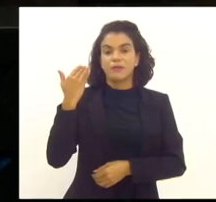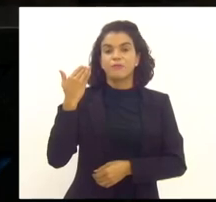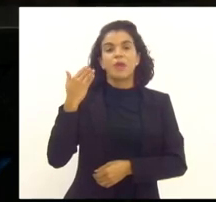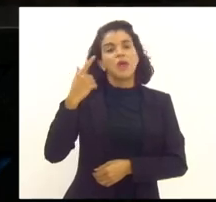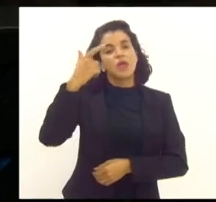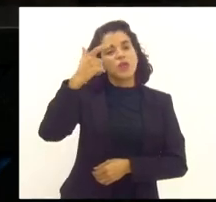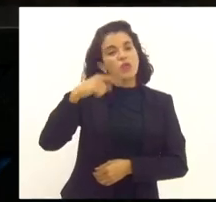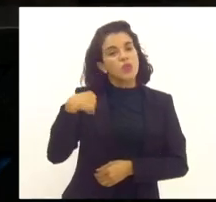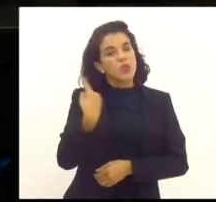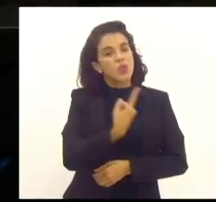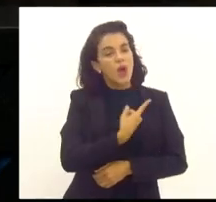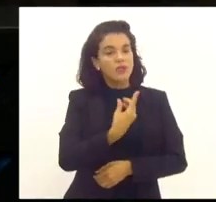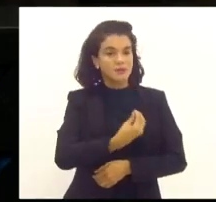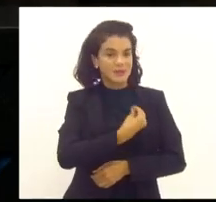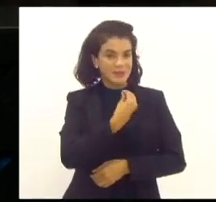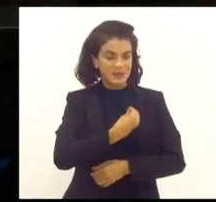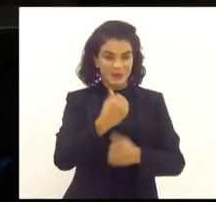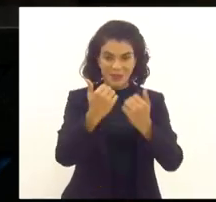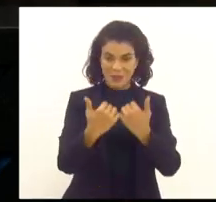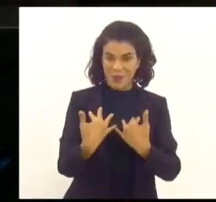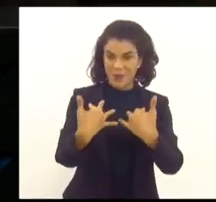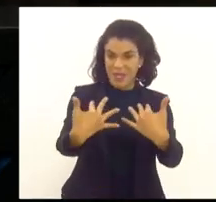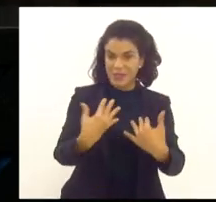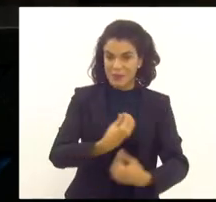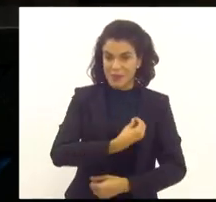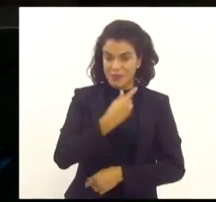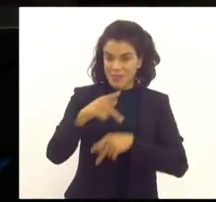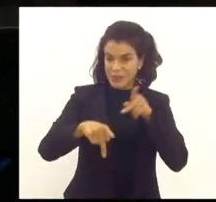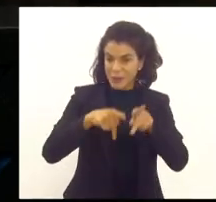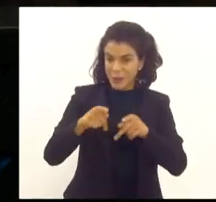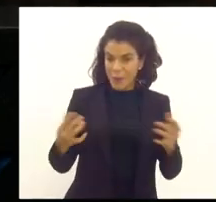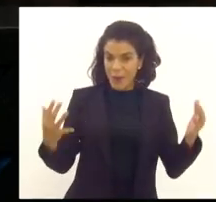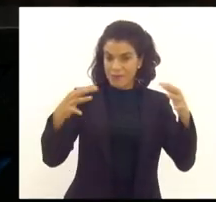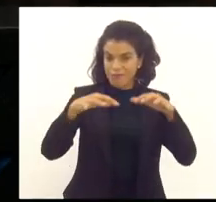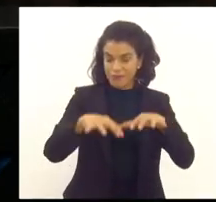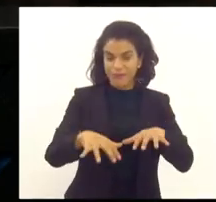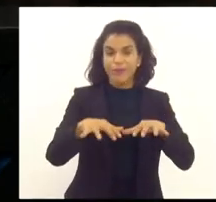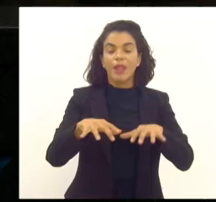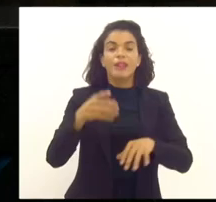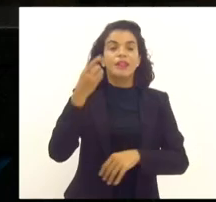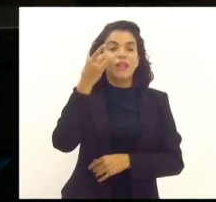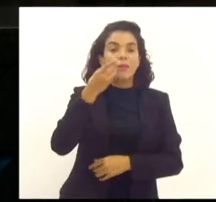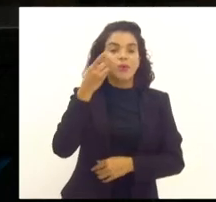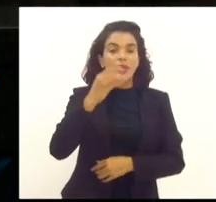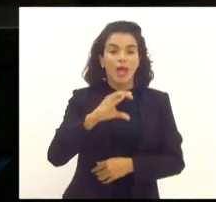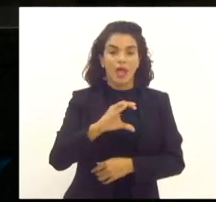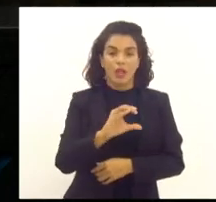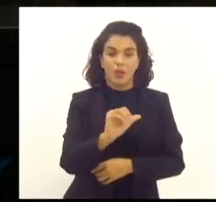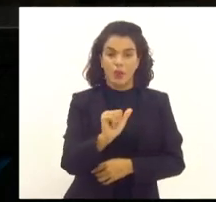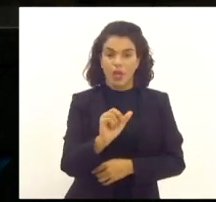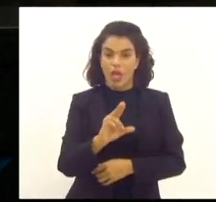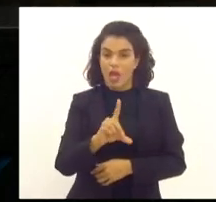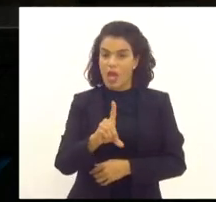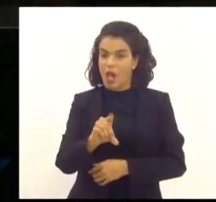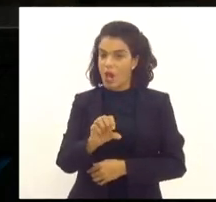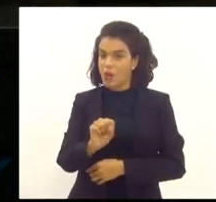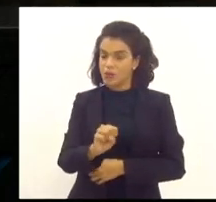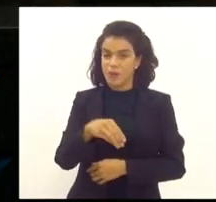participamos aqui de uma audiência pública presidida pelo deputado Carlos minc